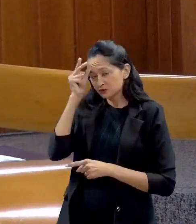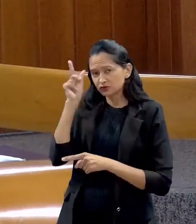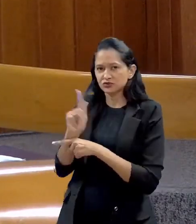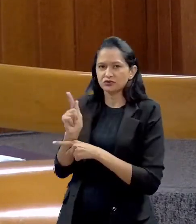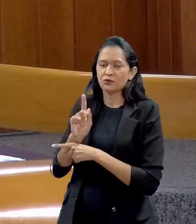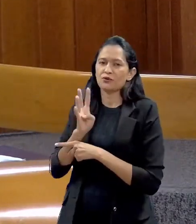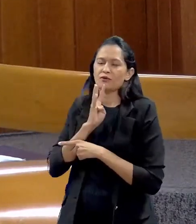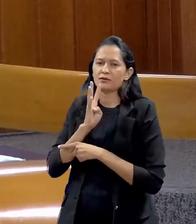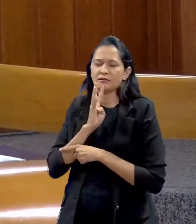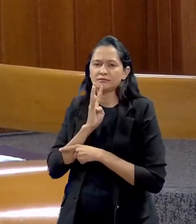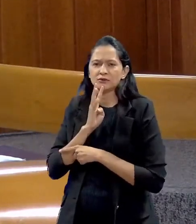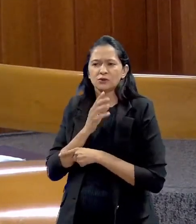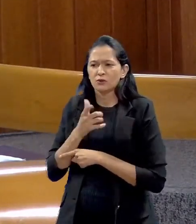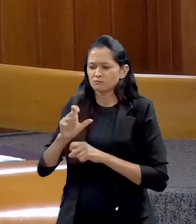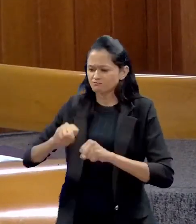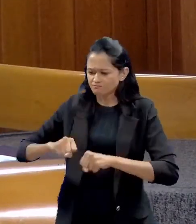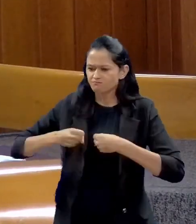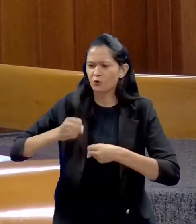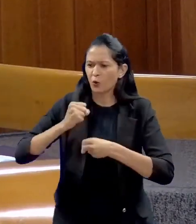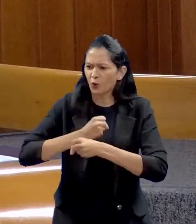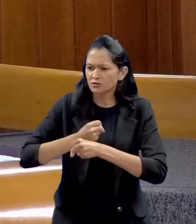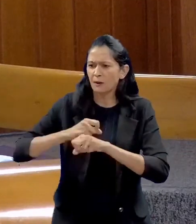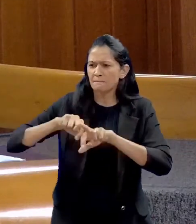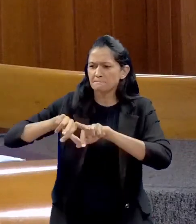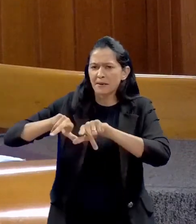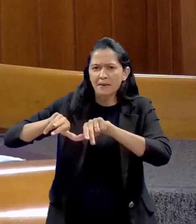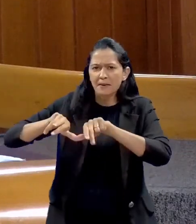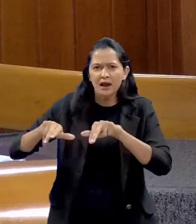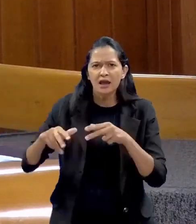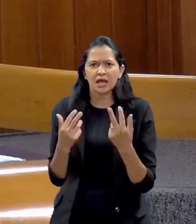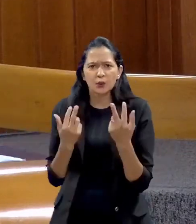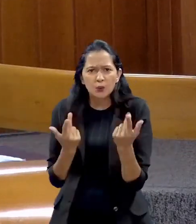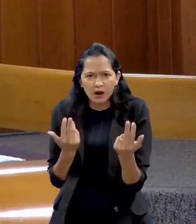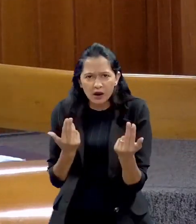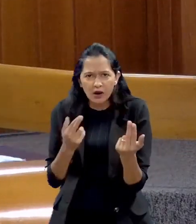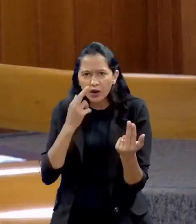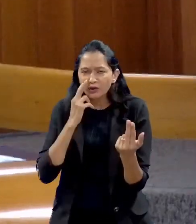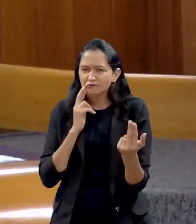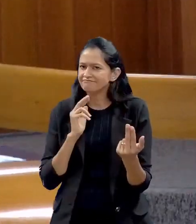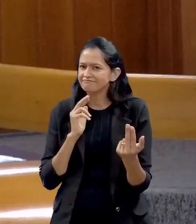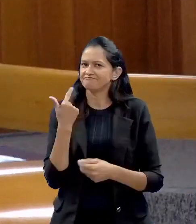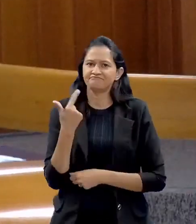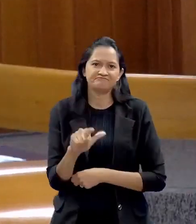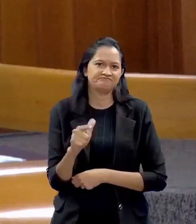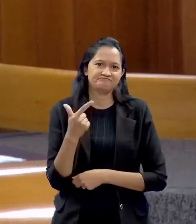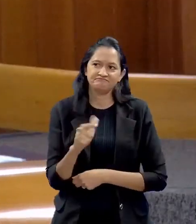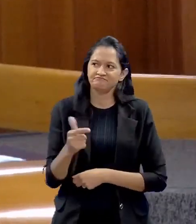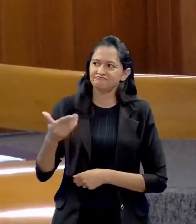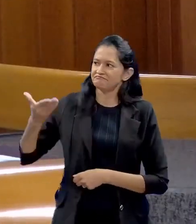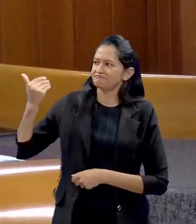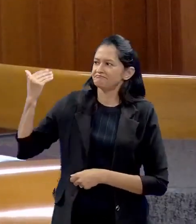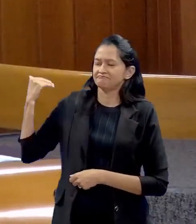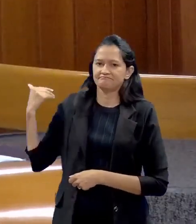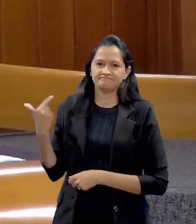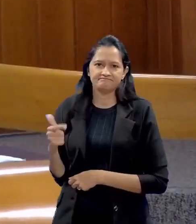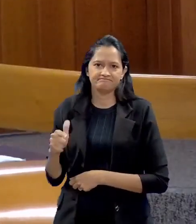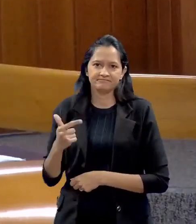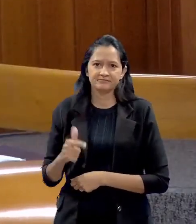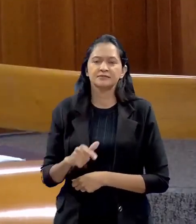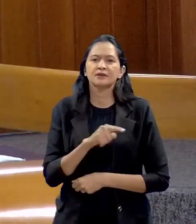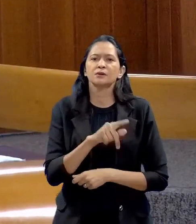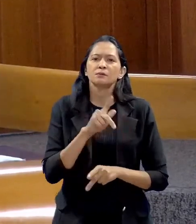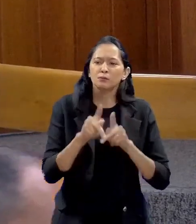tocador de obra. Eu nunca vi um prefeito acessível. Eu nunca vi um prefeito que deixa o povo encostar